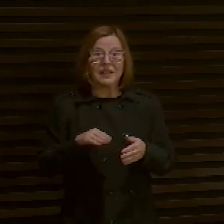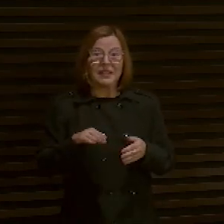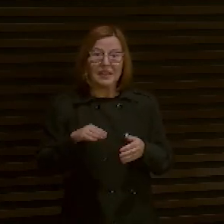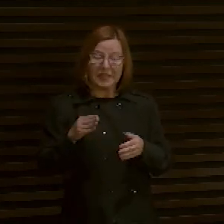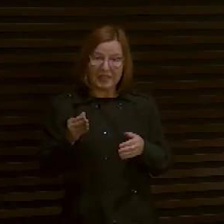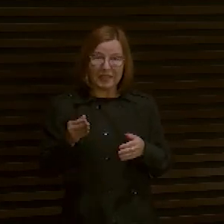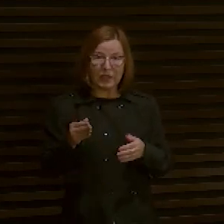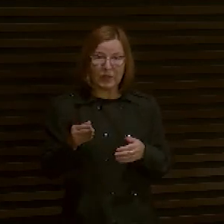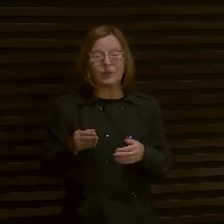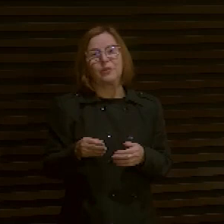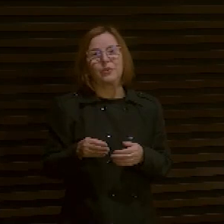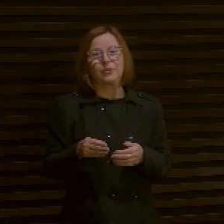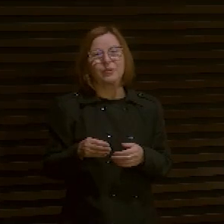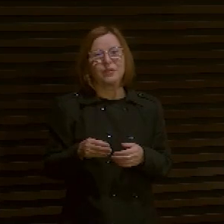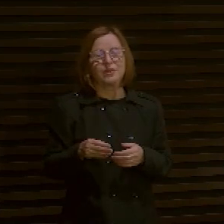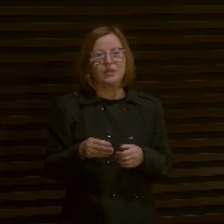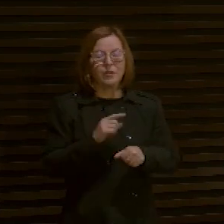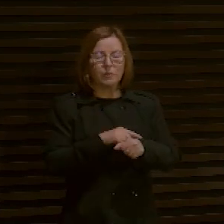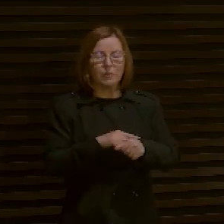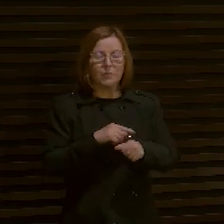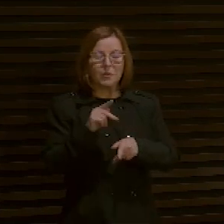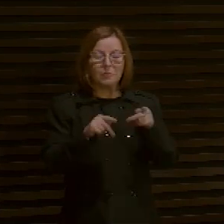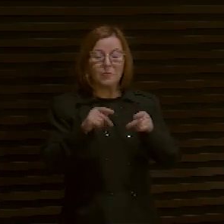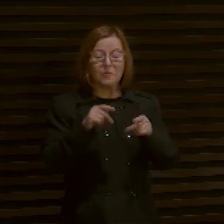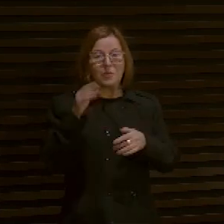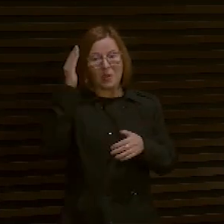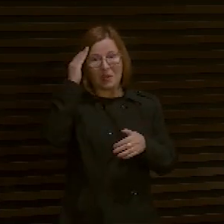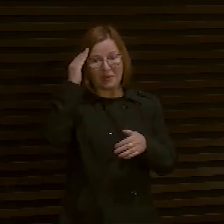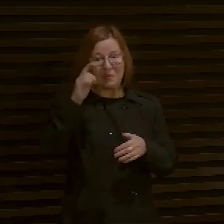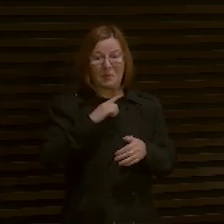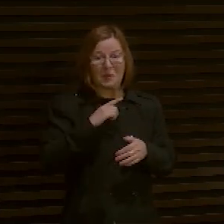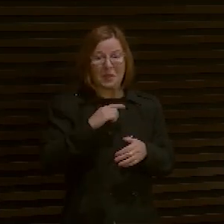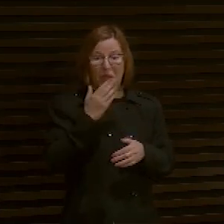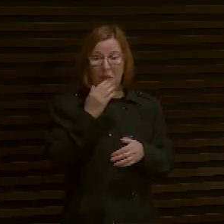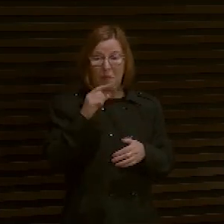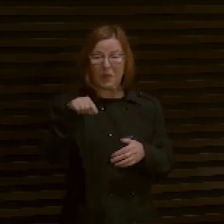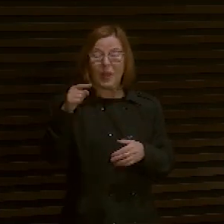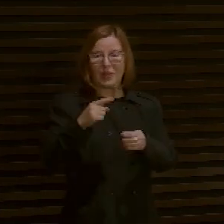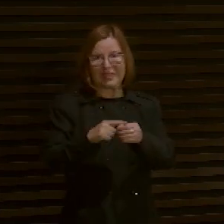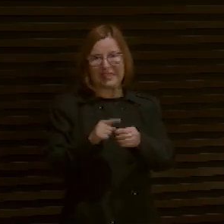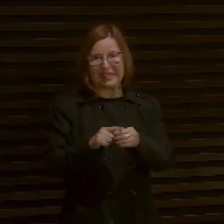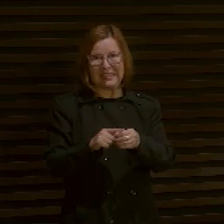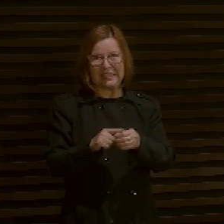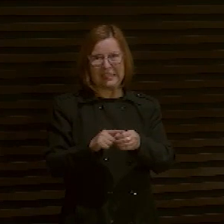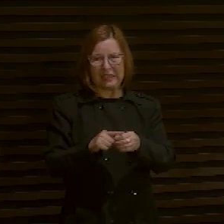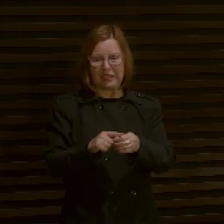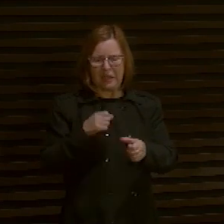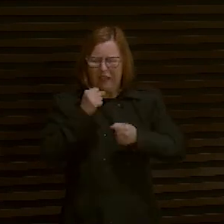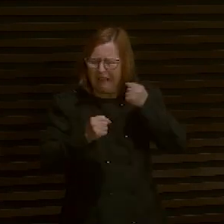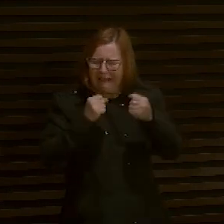morreu. Nós podemos fazer uma analogia com essa história dele com o destino dos incrédulos. Qual que é o destino dos incrédulos, meus